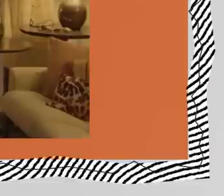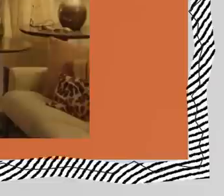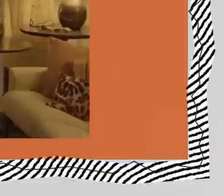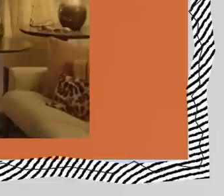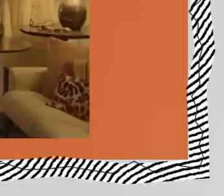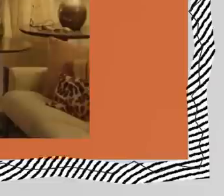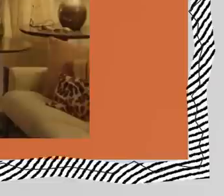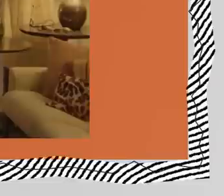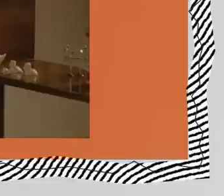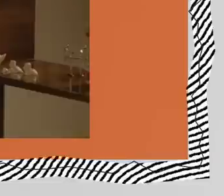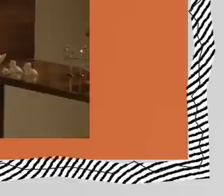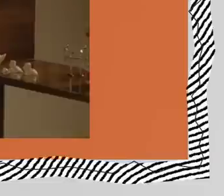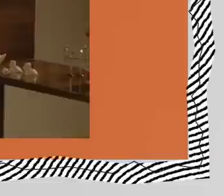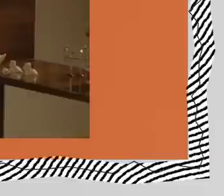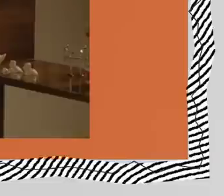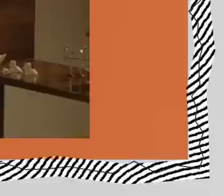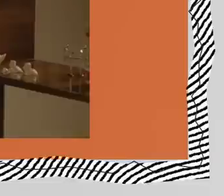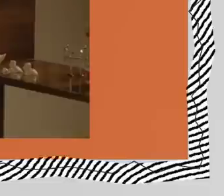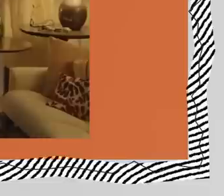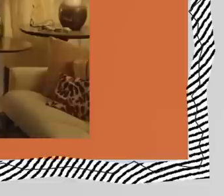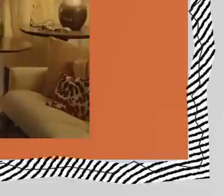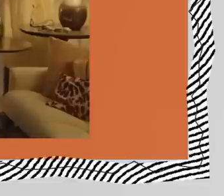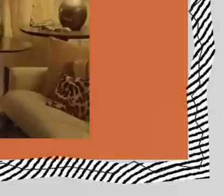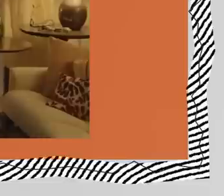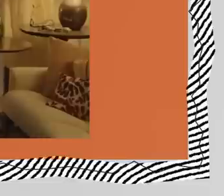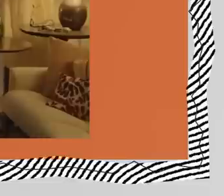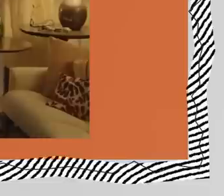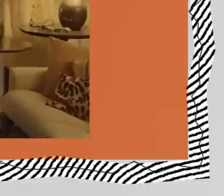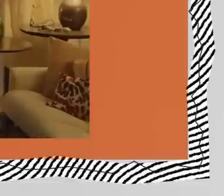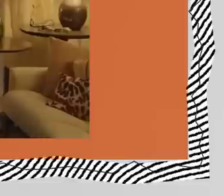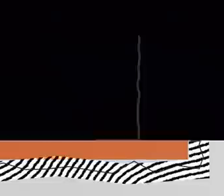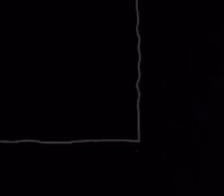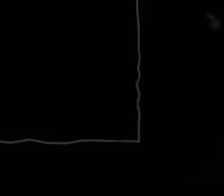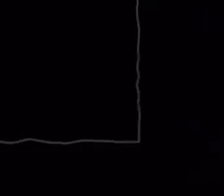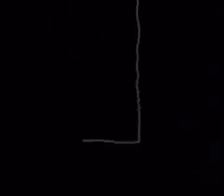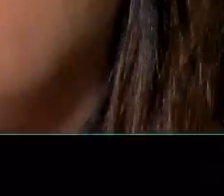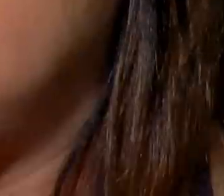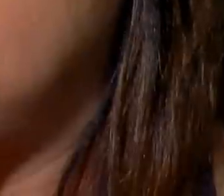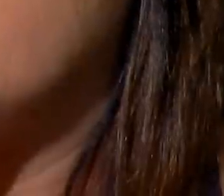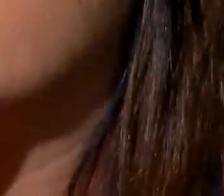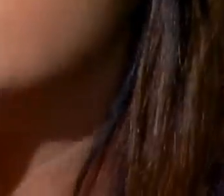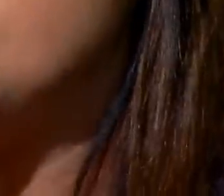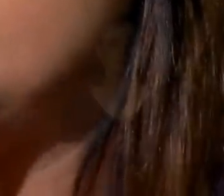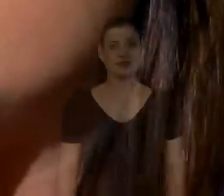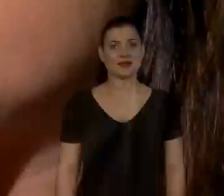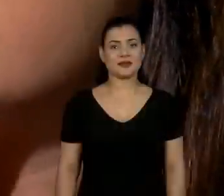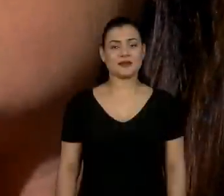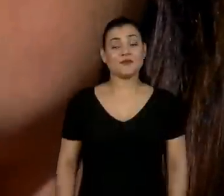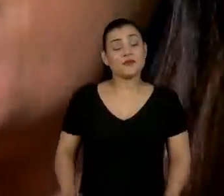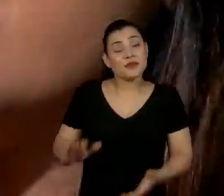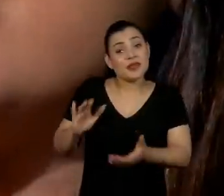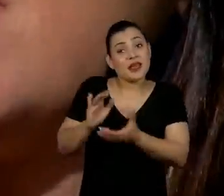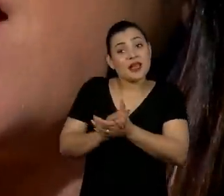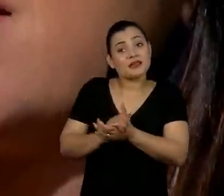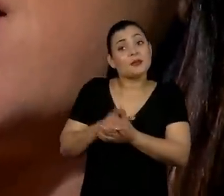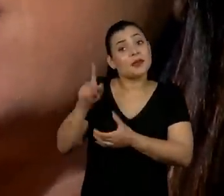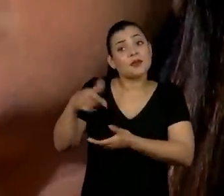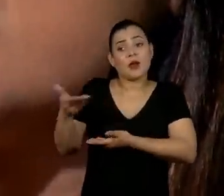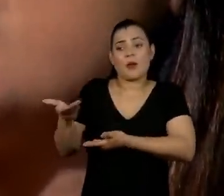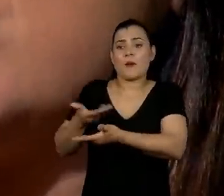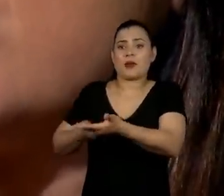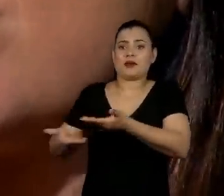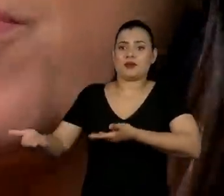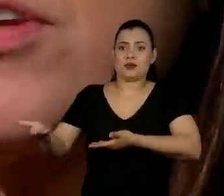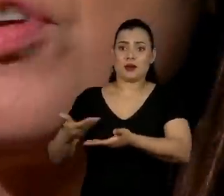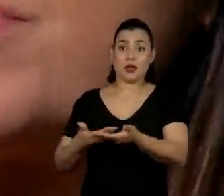como é que vocês conseguem isso é praticamente morar junto é casamento é você compartilhar né